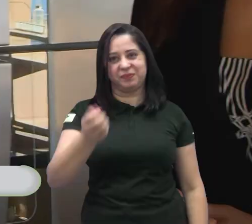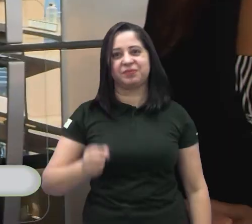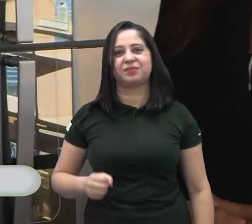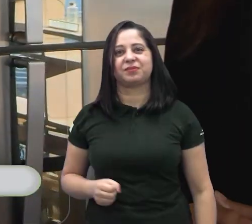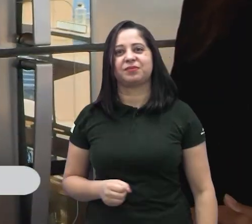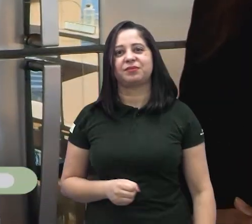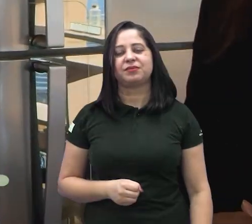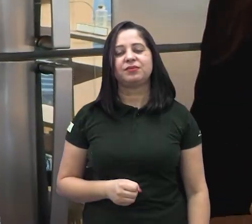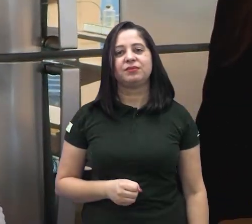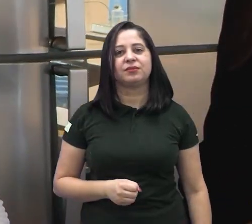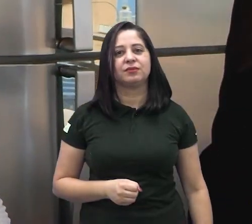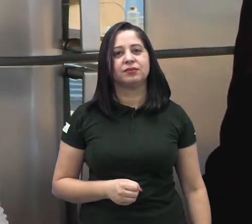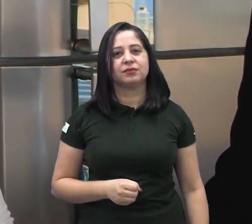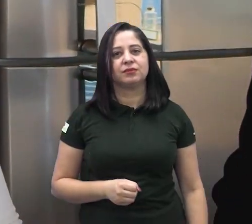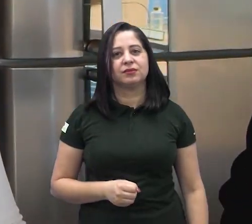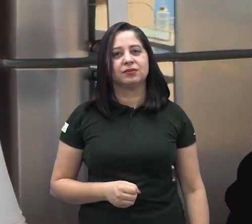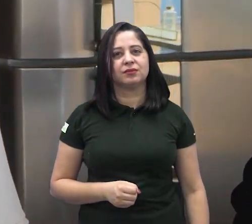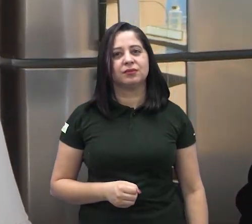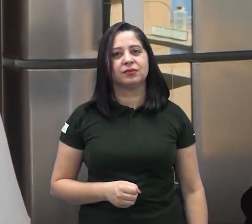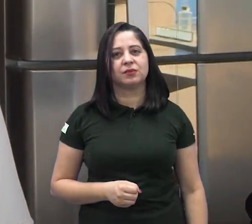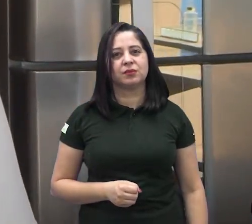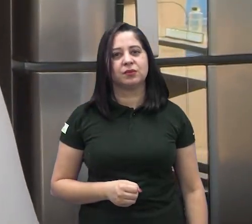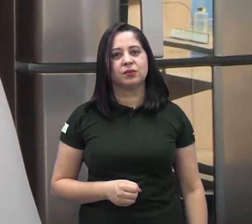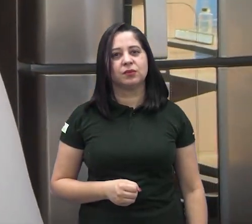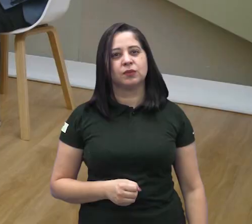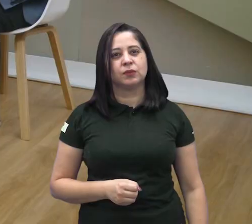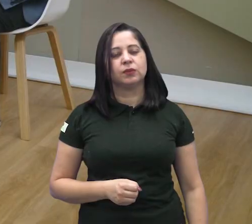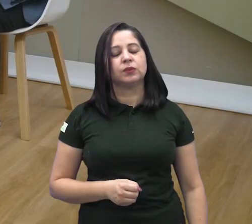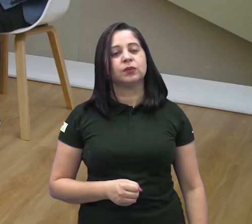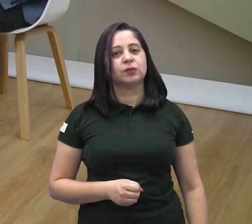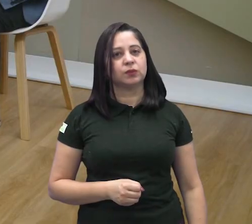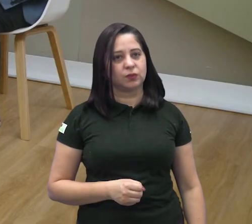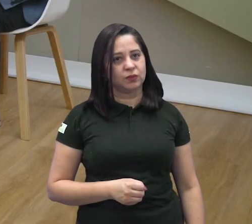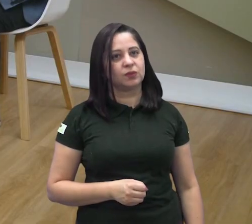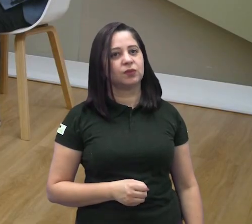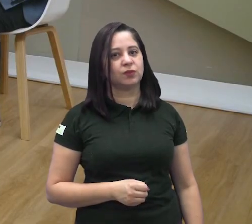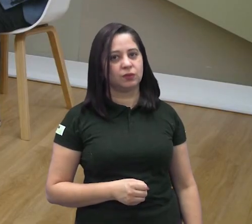aqui hoje. E eu volto com vocês aí no estúdio.